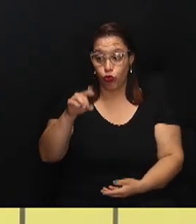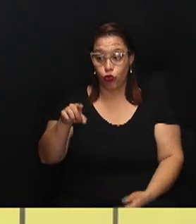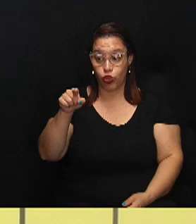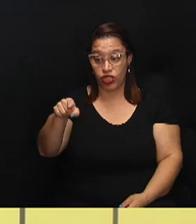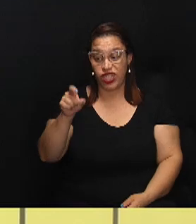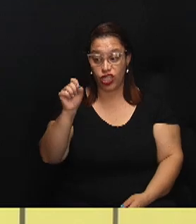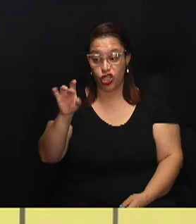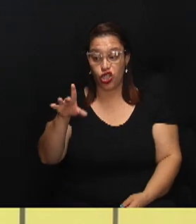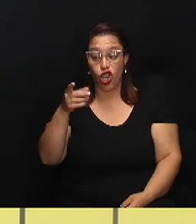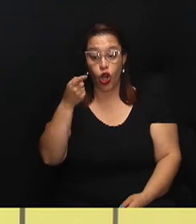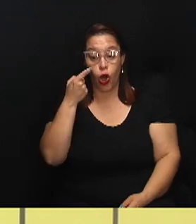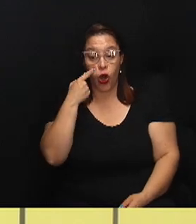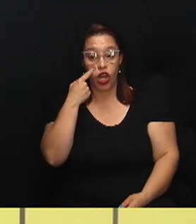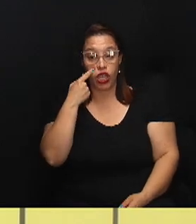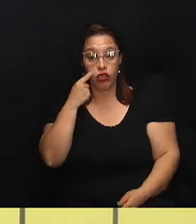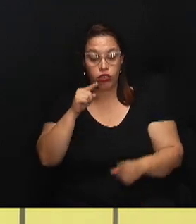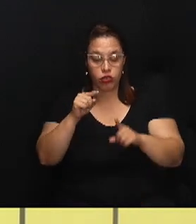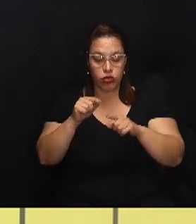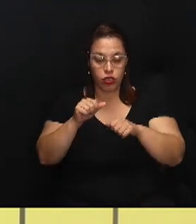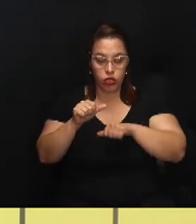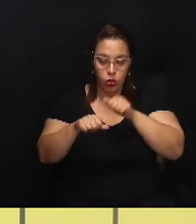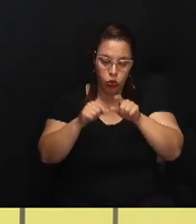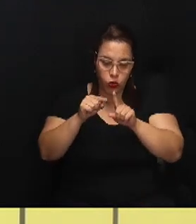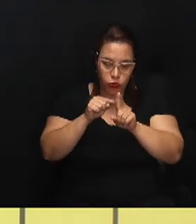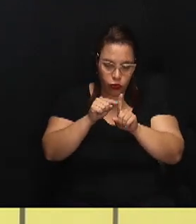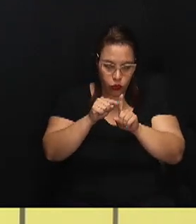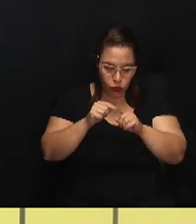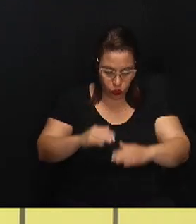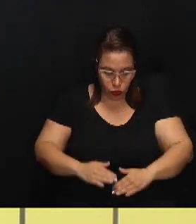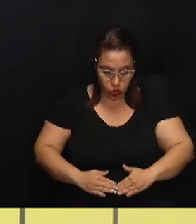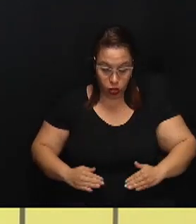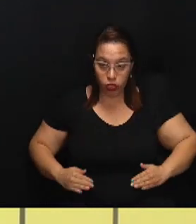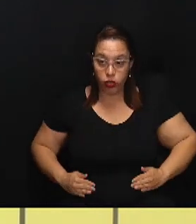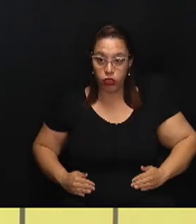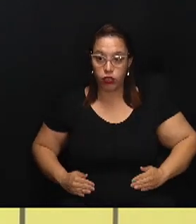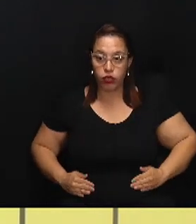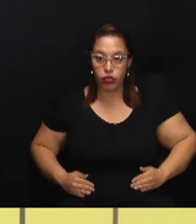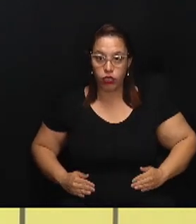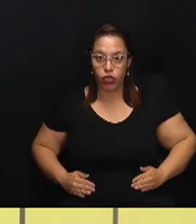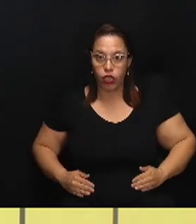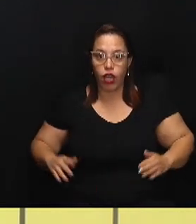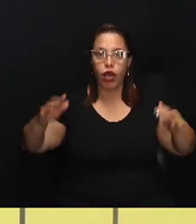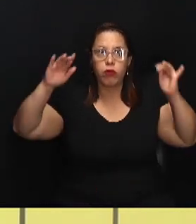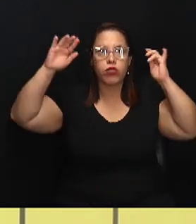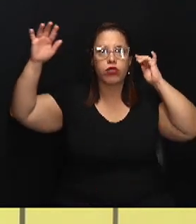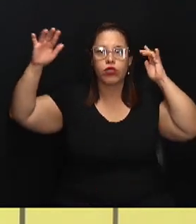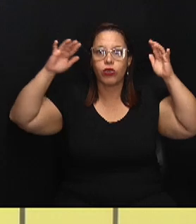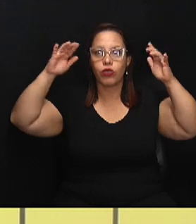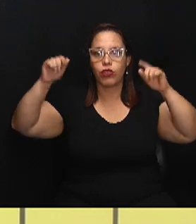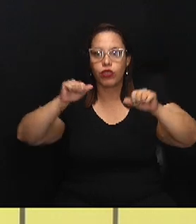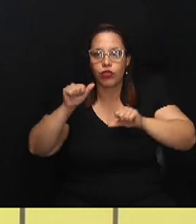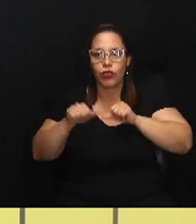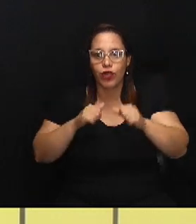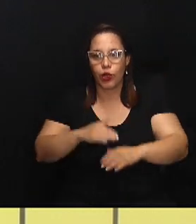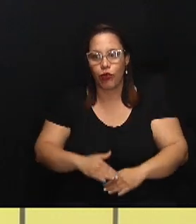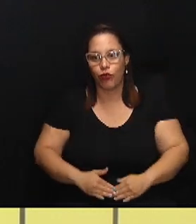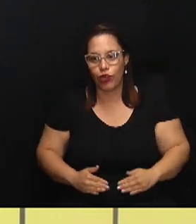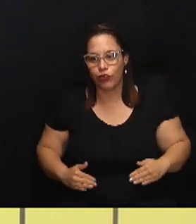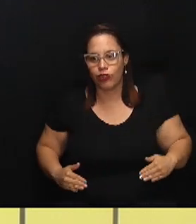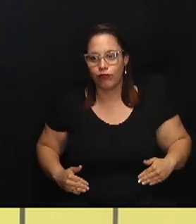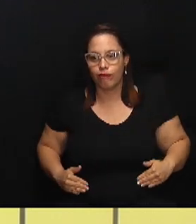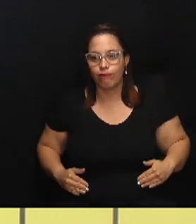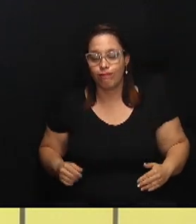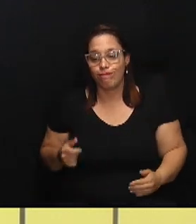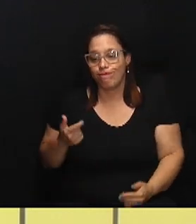simples, o trocar fralda, que às vezes tantas pessoas, trocar fralda, mas gente, meu sonho era trocar uma fralda, porque não era eu que